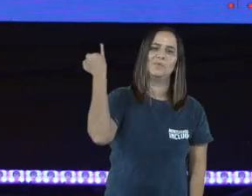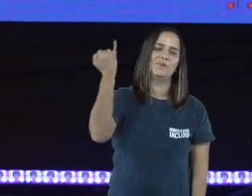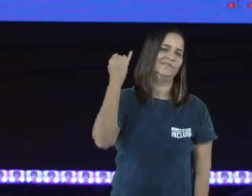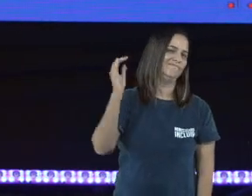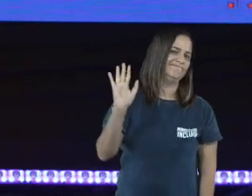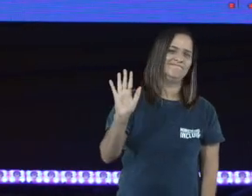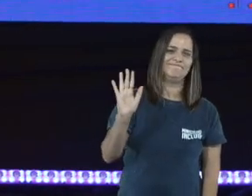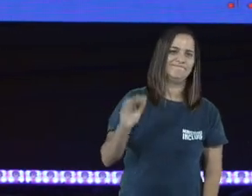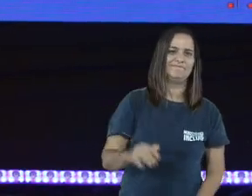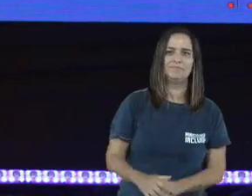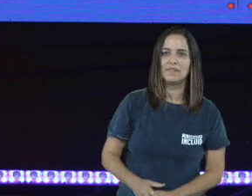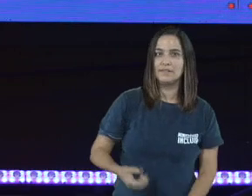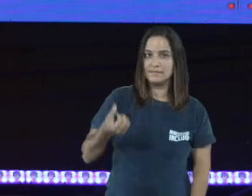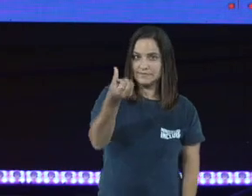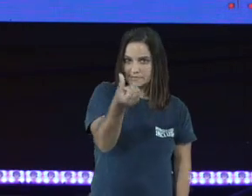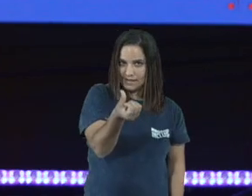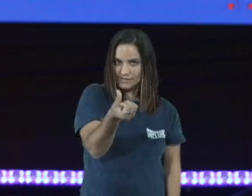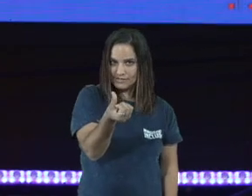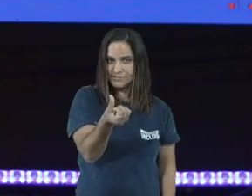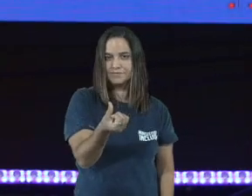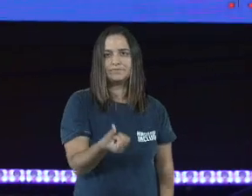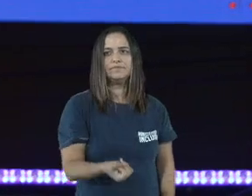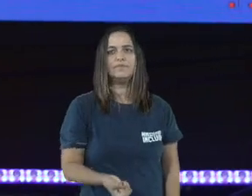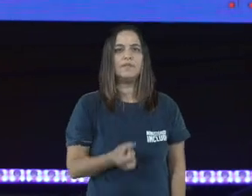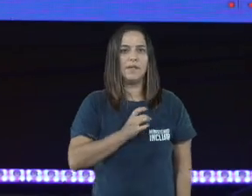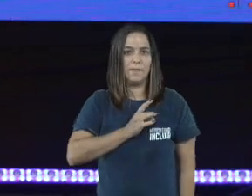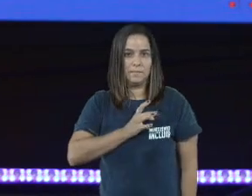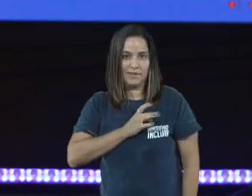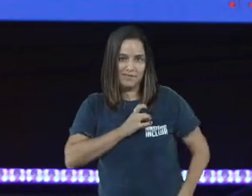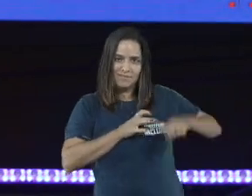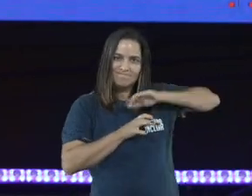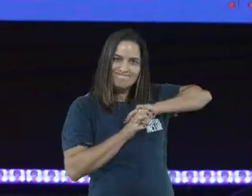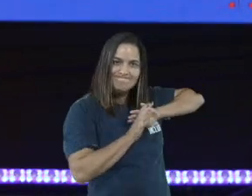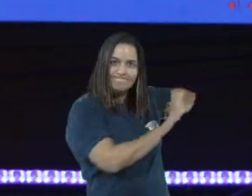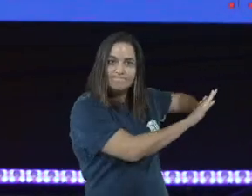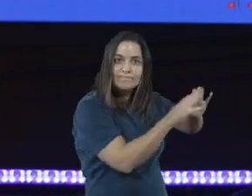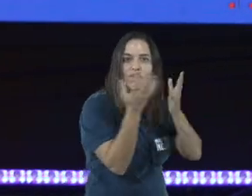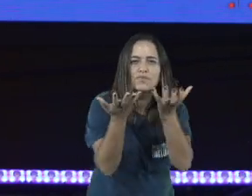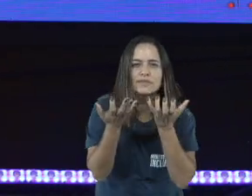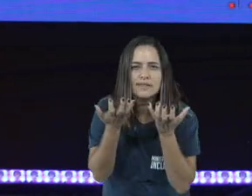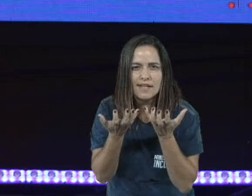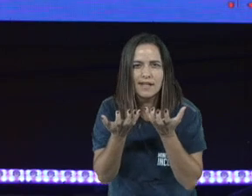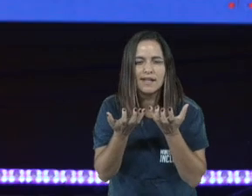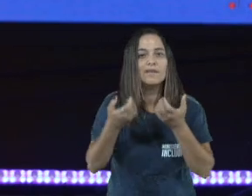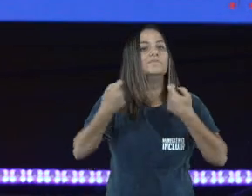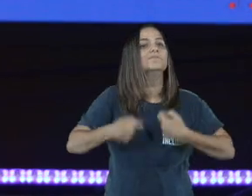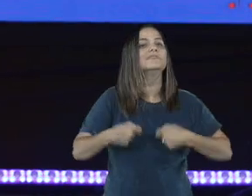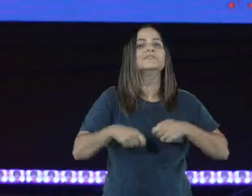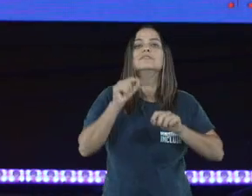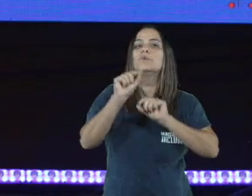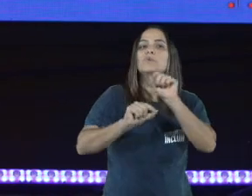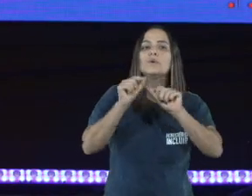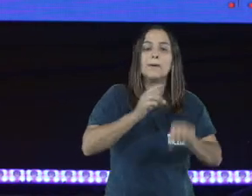você quer vencer o medo admitem frente enfrente seu medo Versículo 48 esse